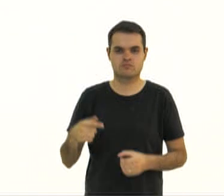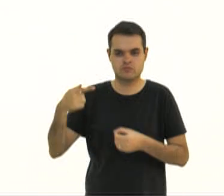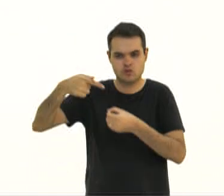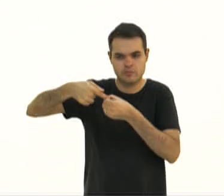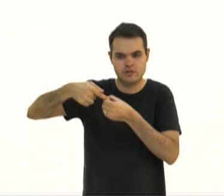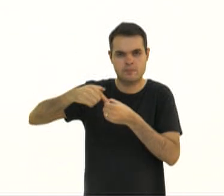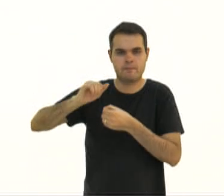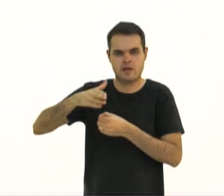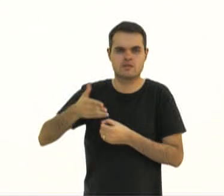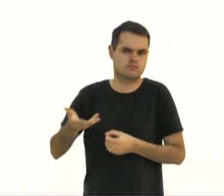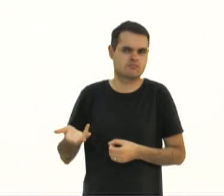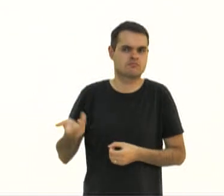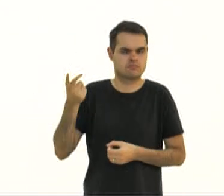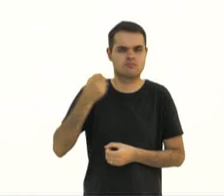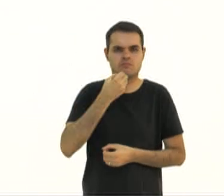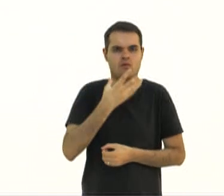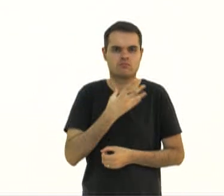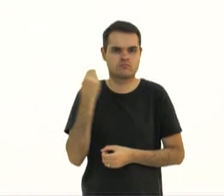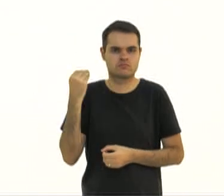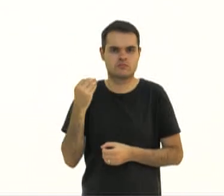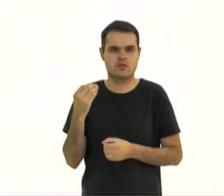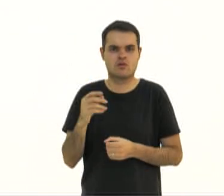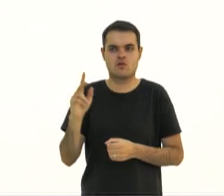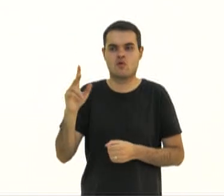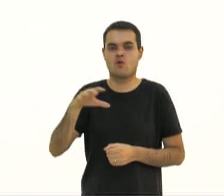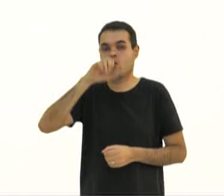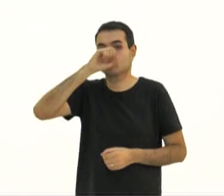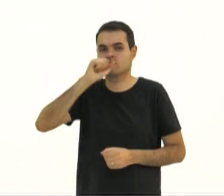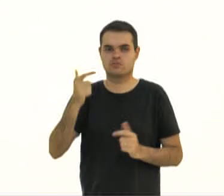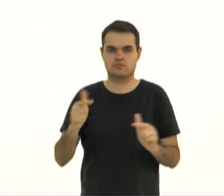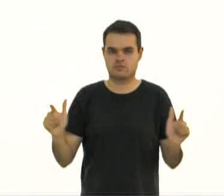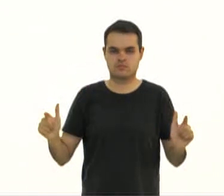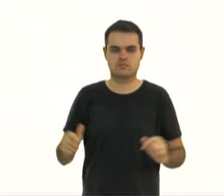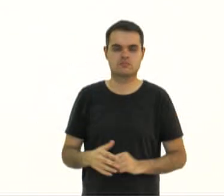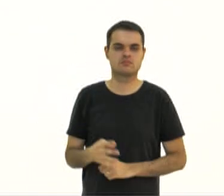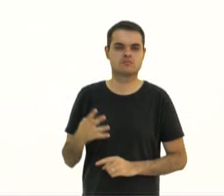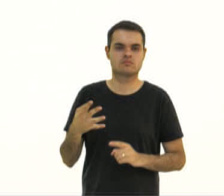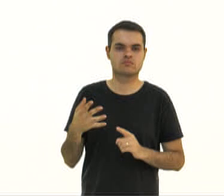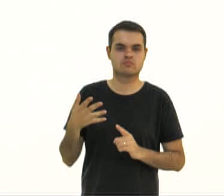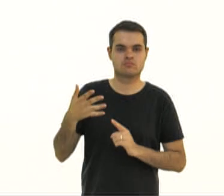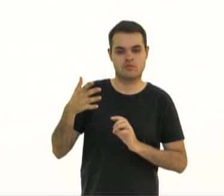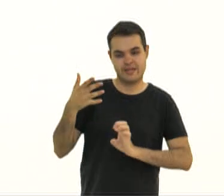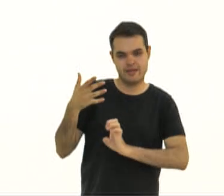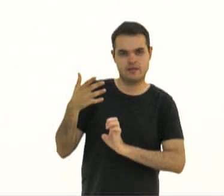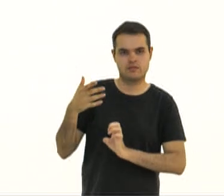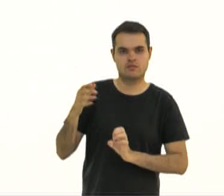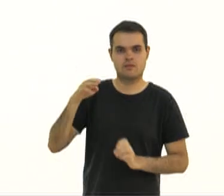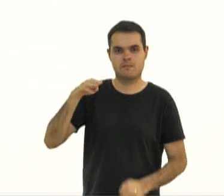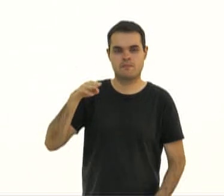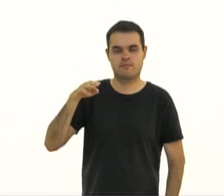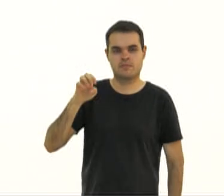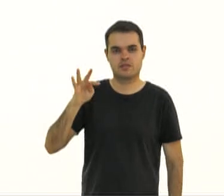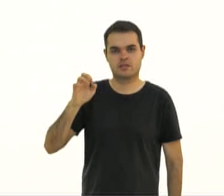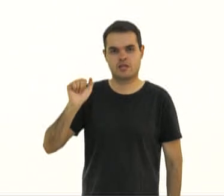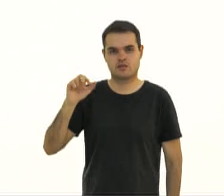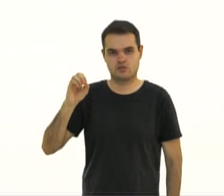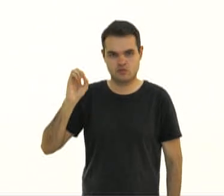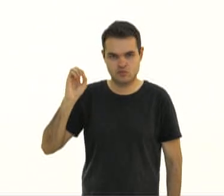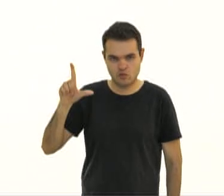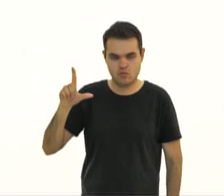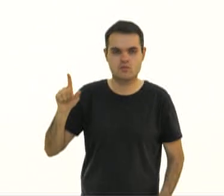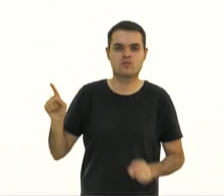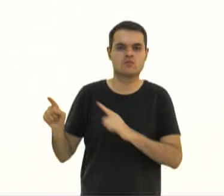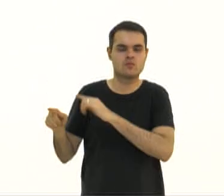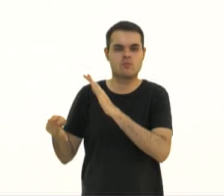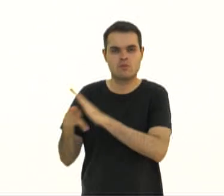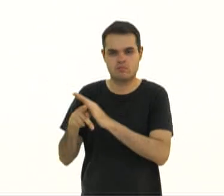economicamente mais viável, produzido sem a presença de oxigênio. E item E, metanol, que além das aplicações